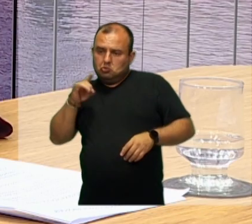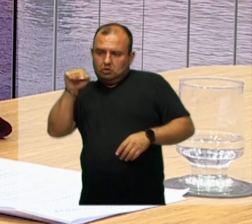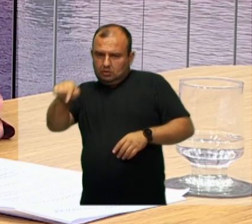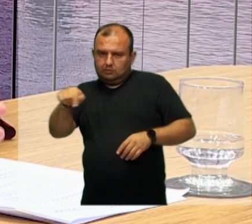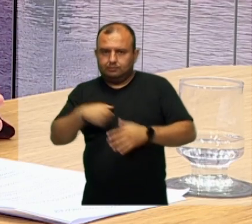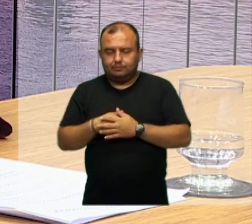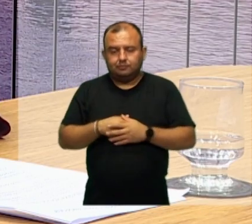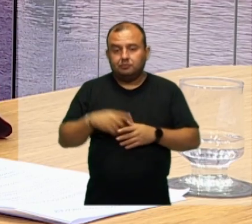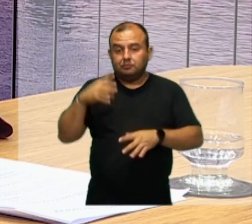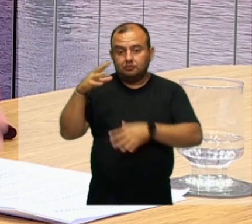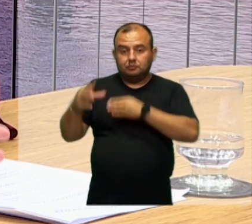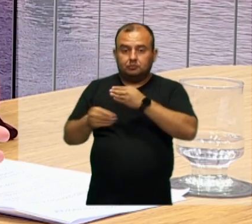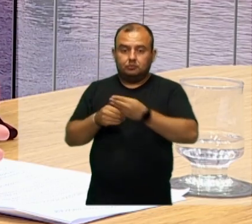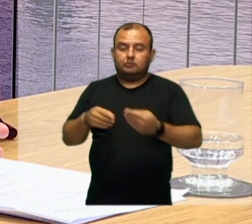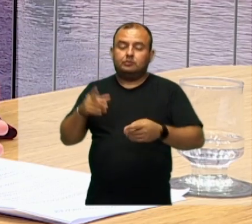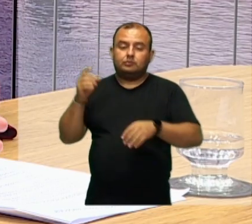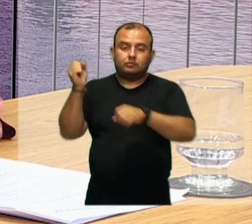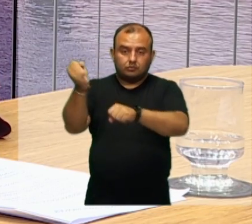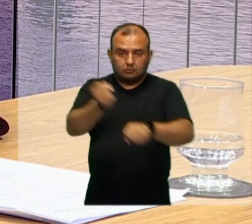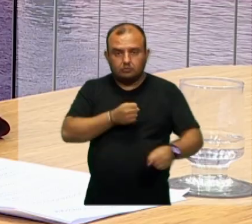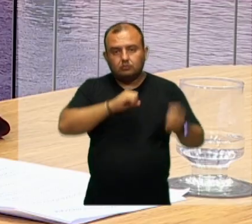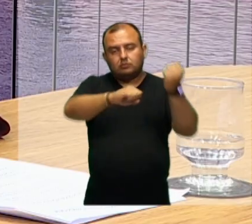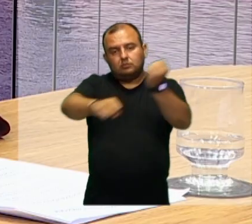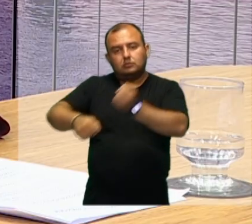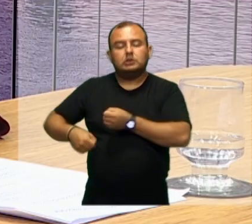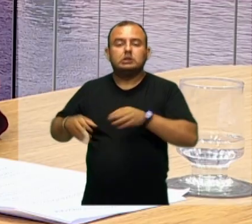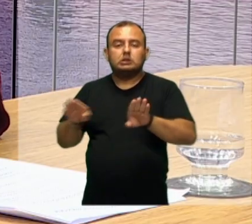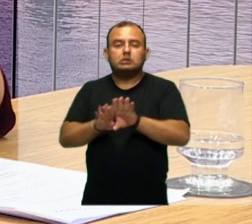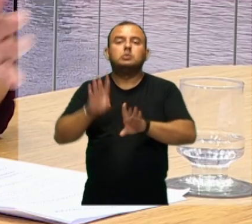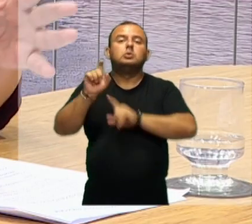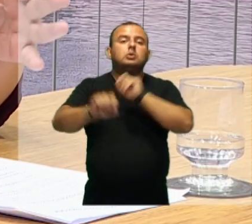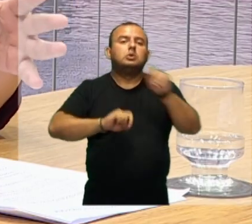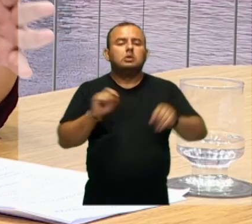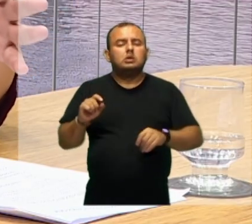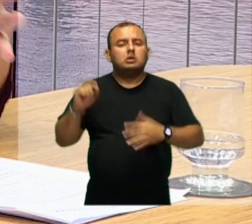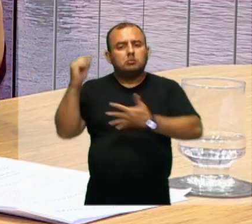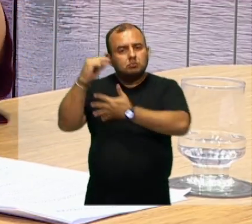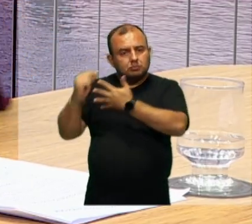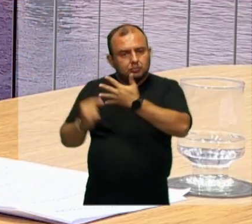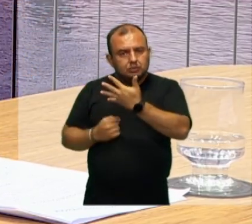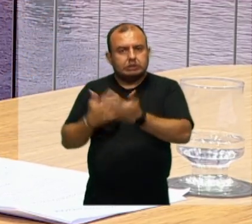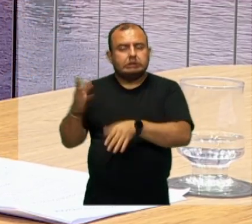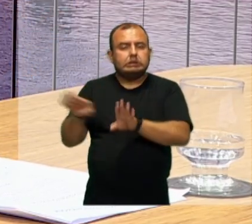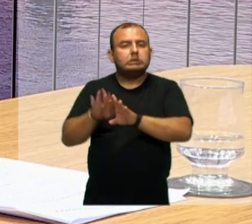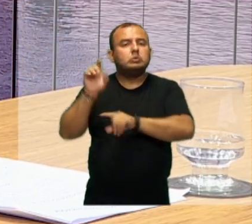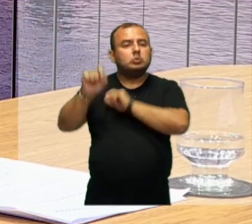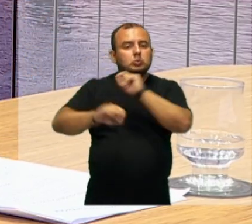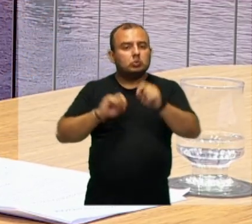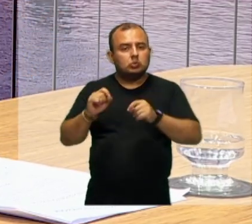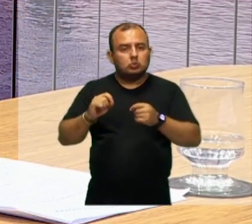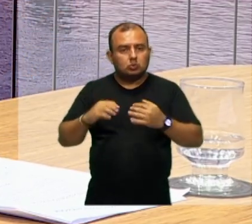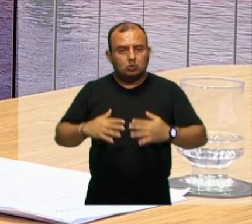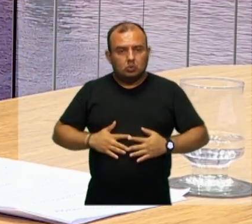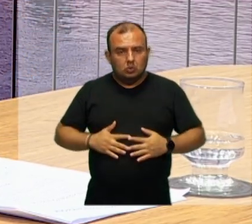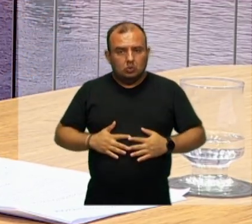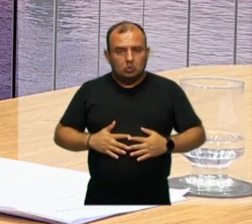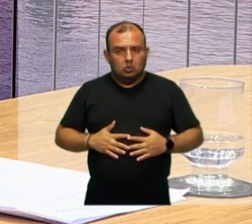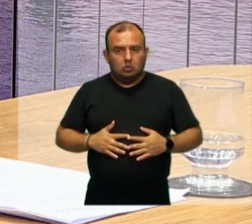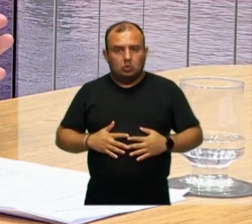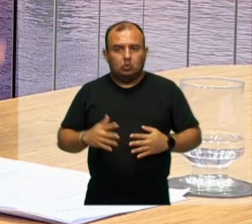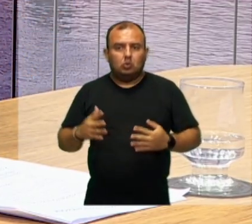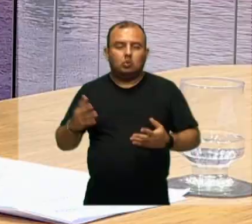dessa atribuição do caiaque, em que categoria que você é? Daquele que tem o tronco